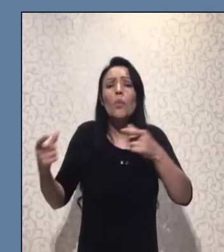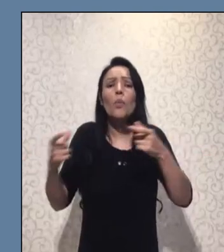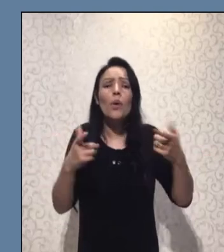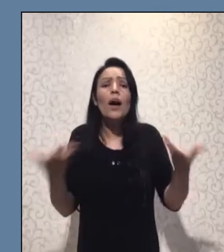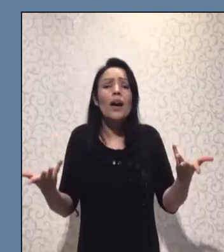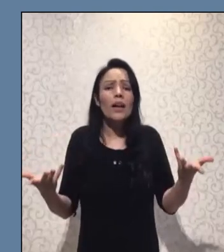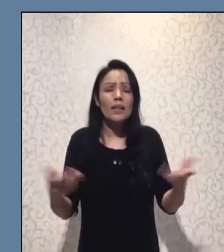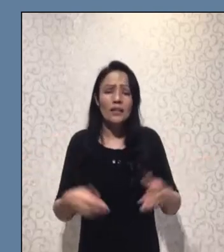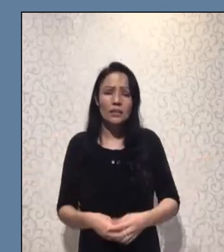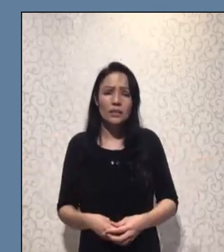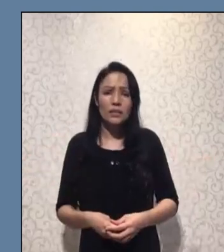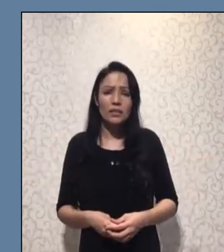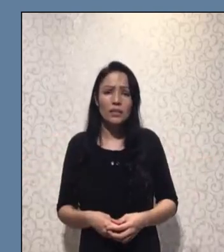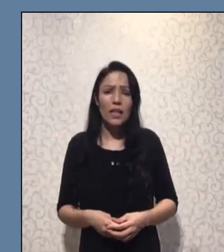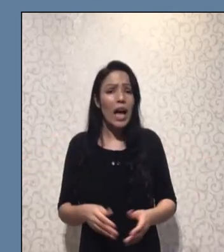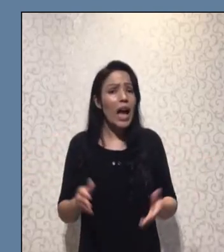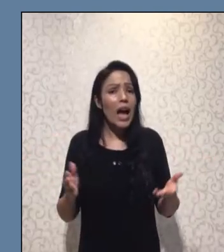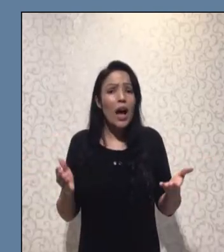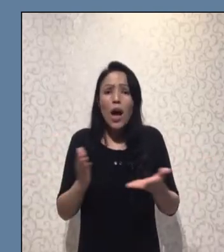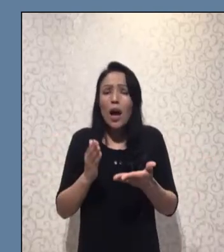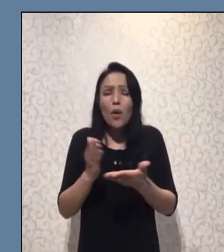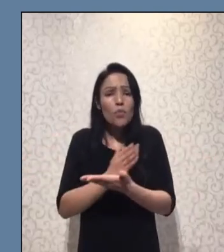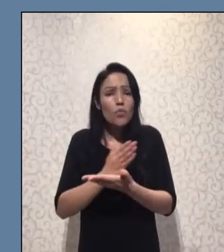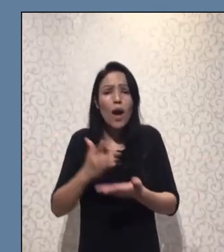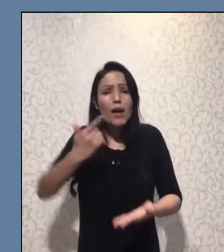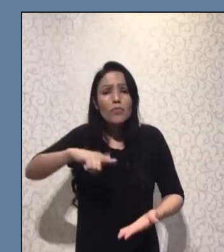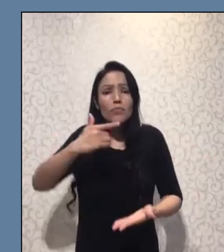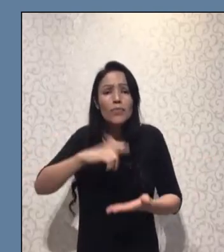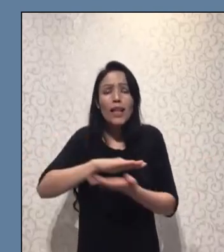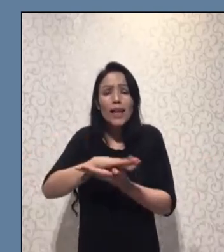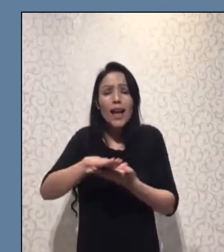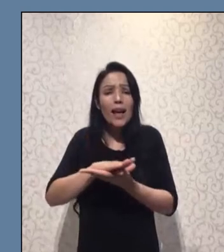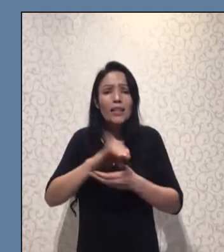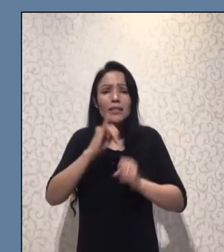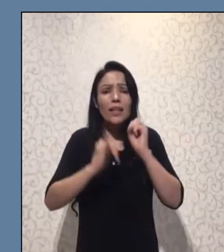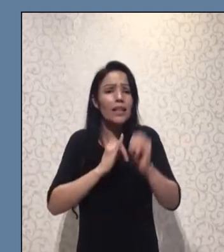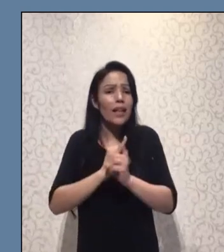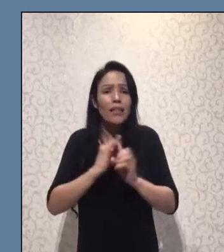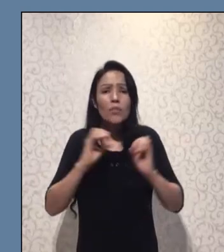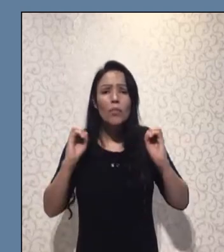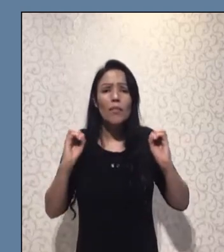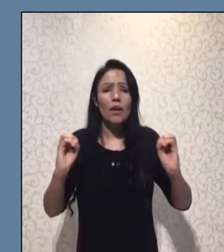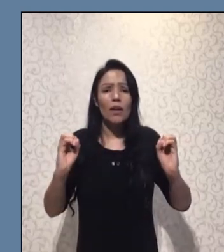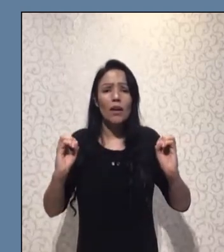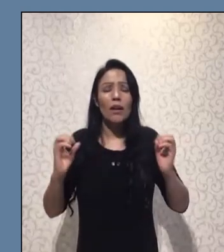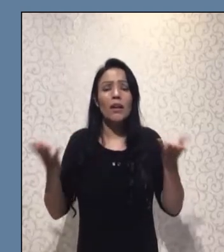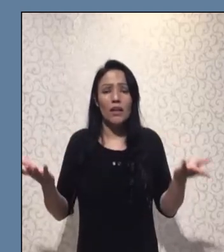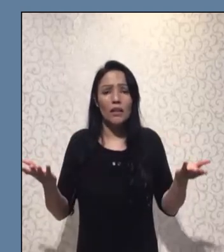né, para as escolas públicas, e mesmo o acesso, quer dizer,